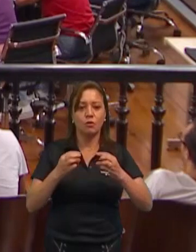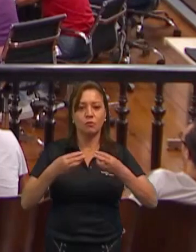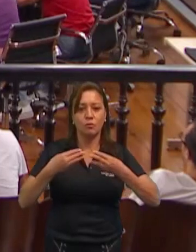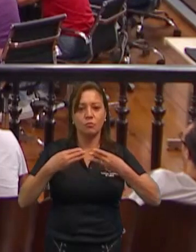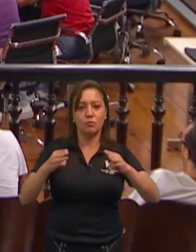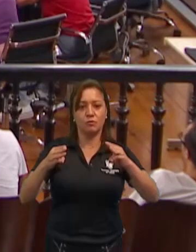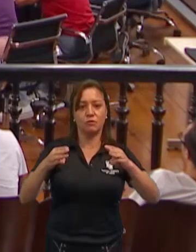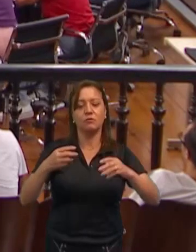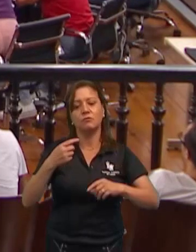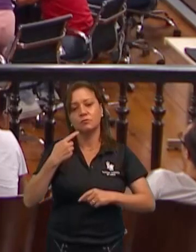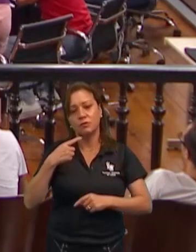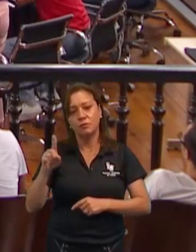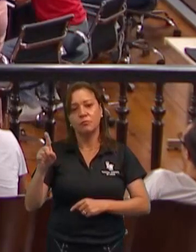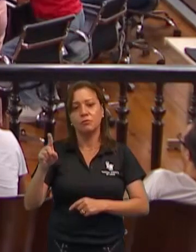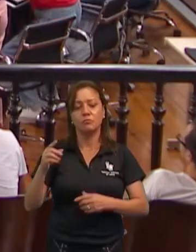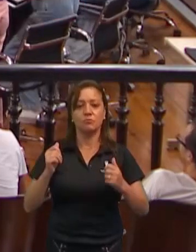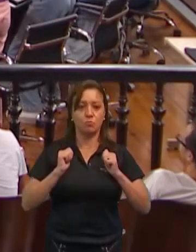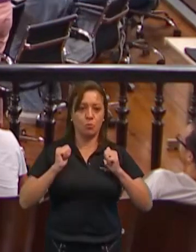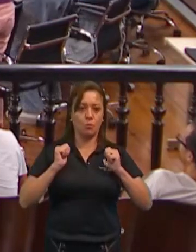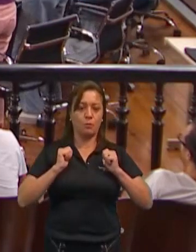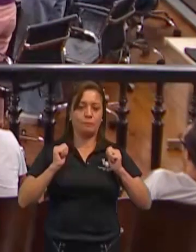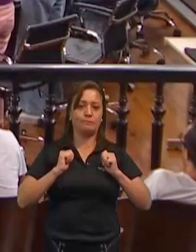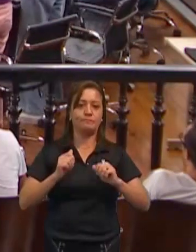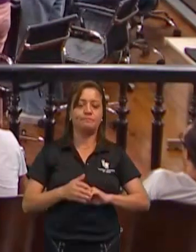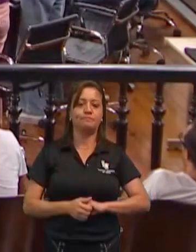repúdio, permaneçam como estão.